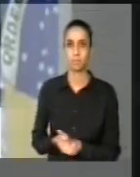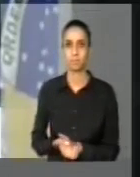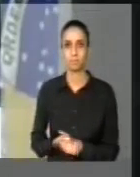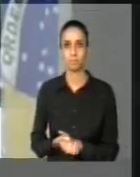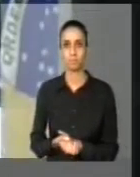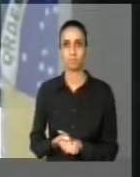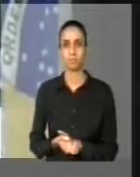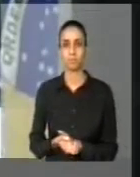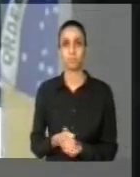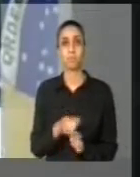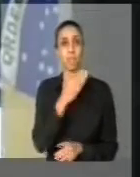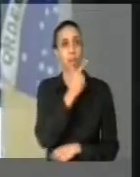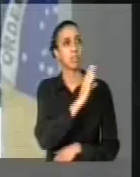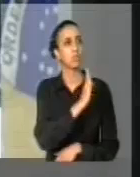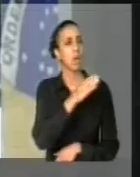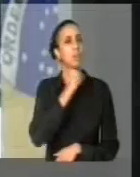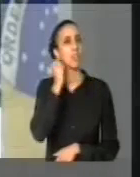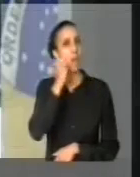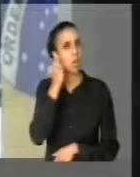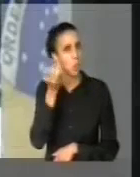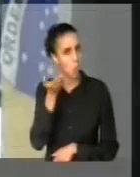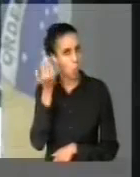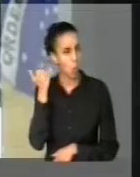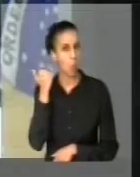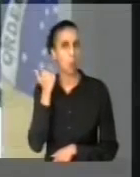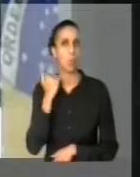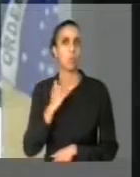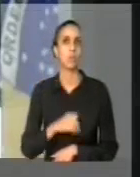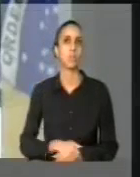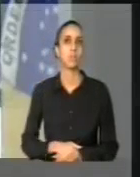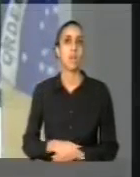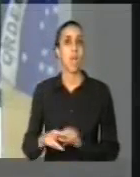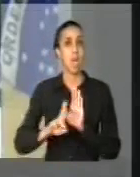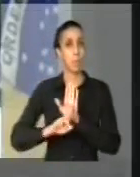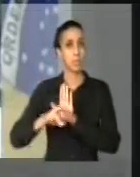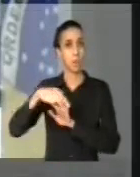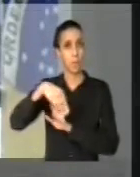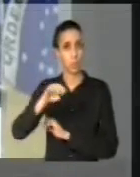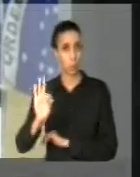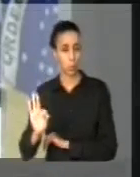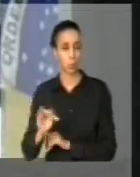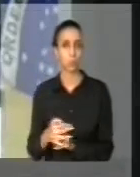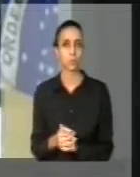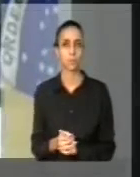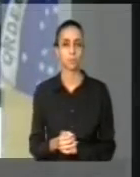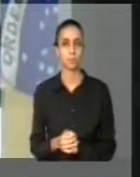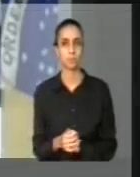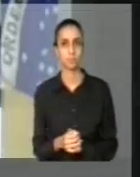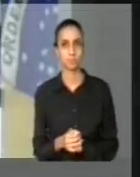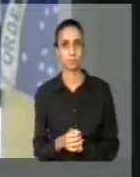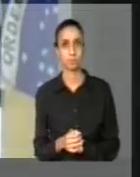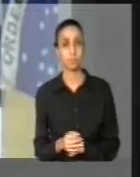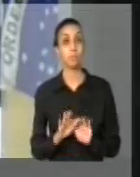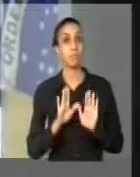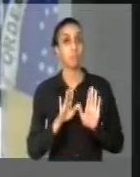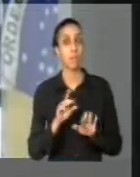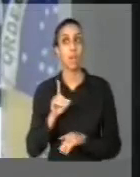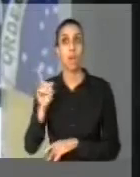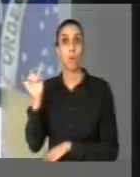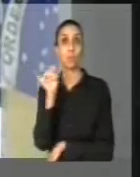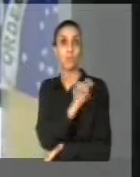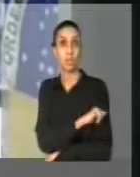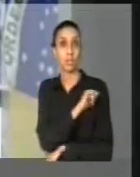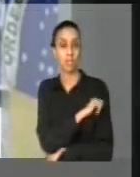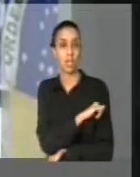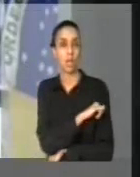casa, foi senador pelo Mato Grosso, e veja bem, o Rio de Janeiro achou que ele